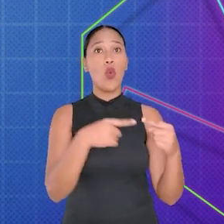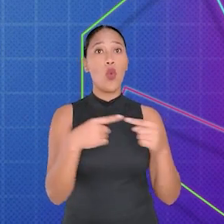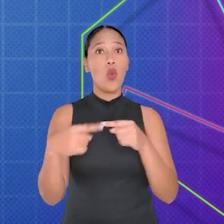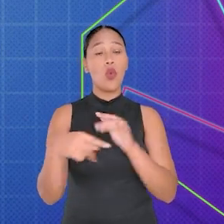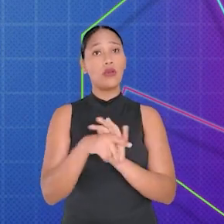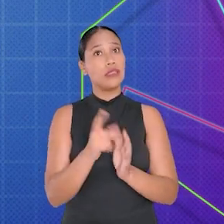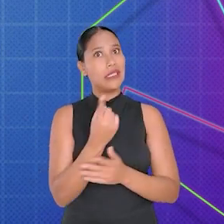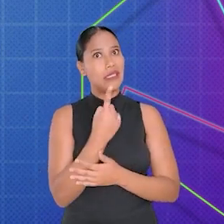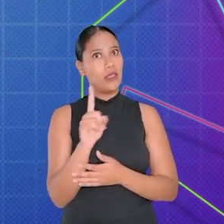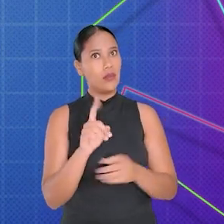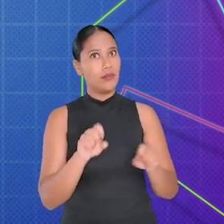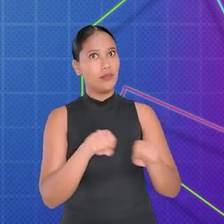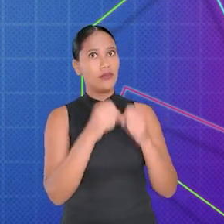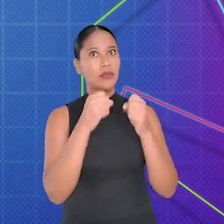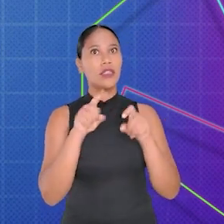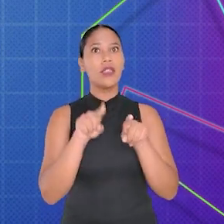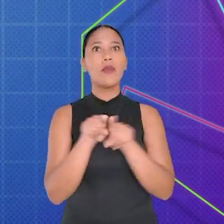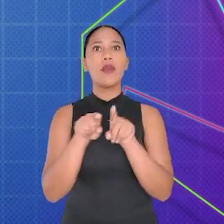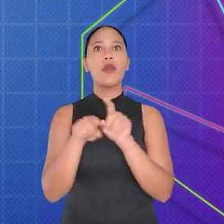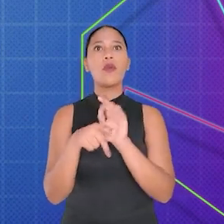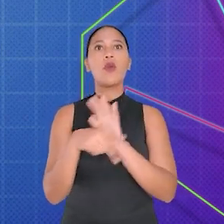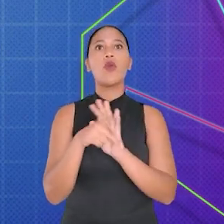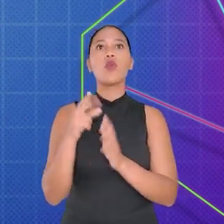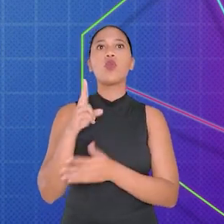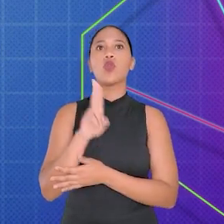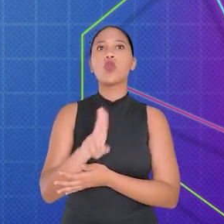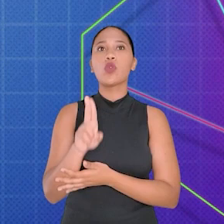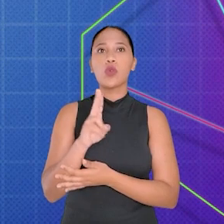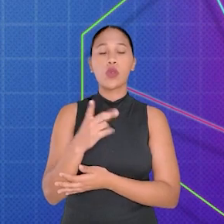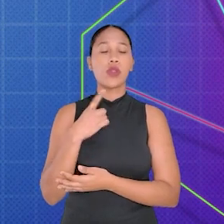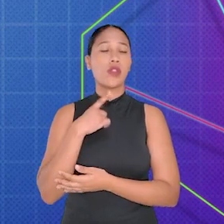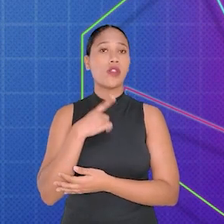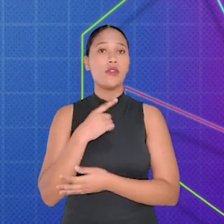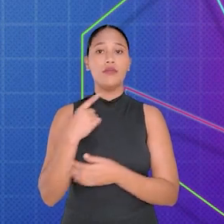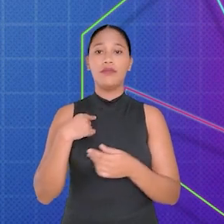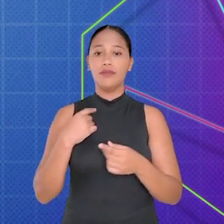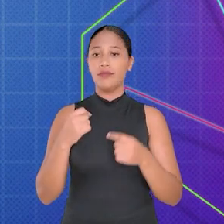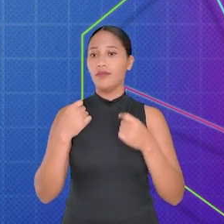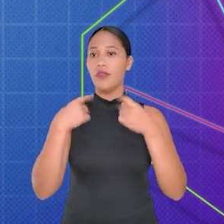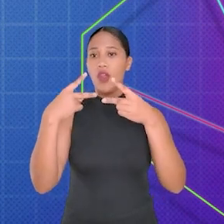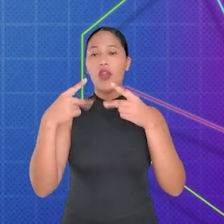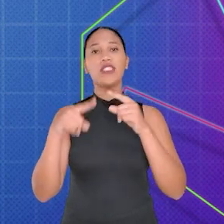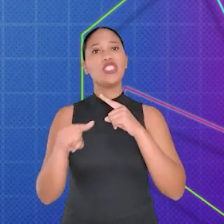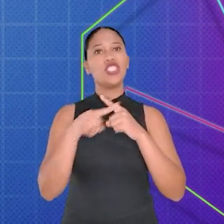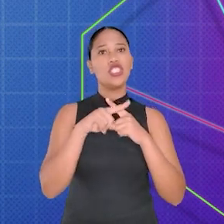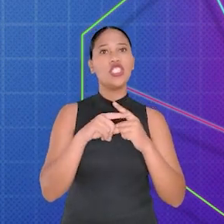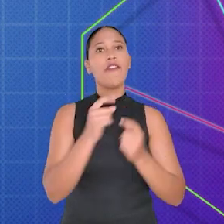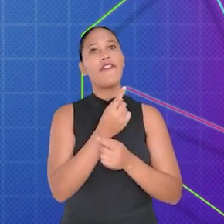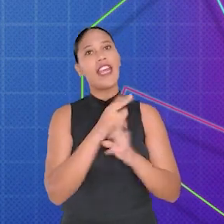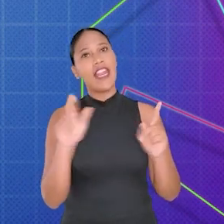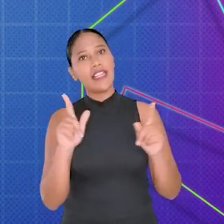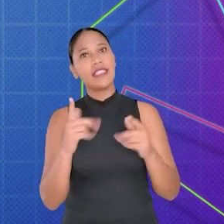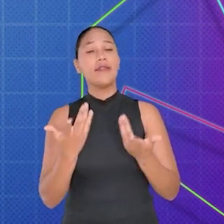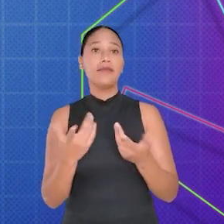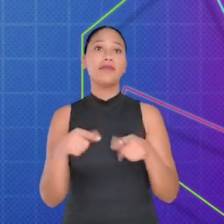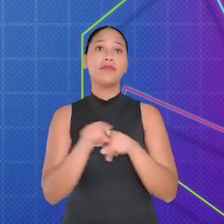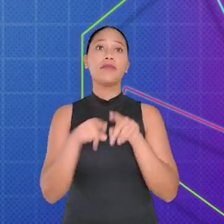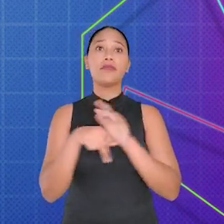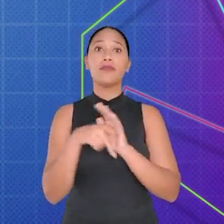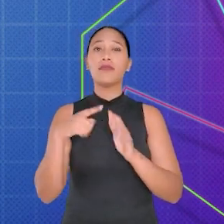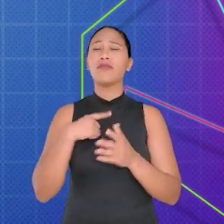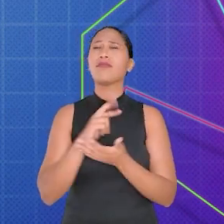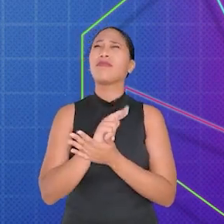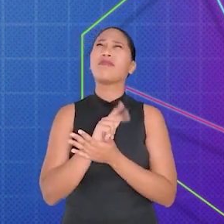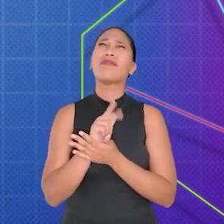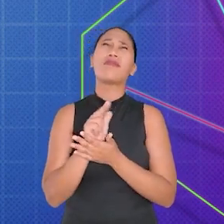interseção ou diferença. Além desses modificadores, existem muitos outros disponíveis no Blender, incluindo Display,